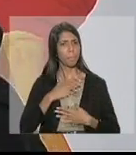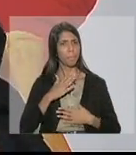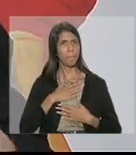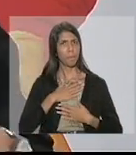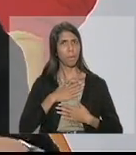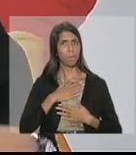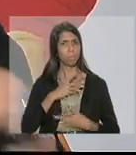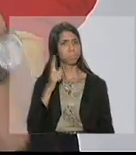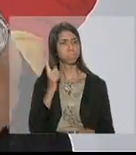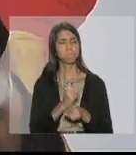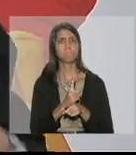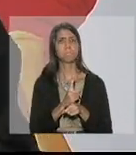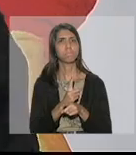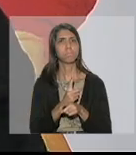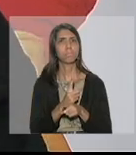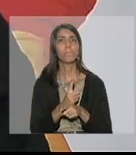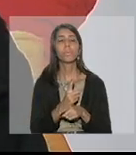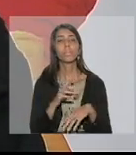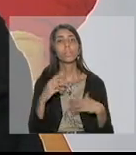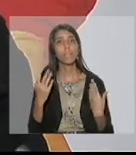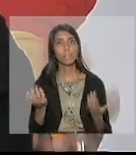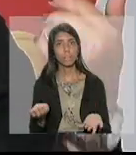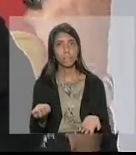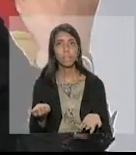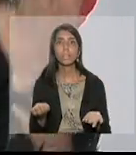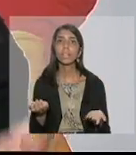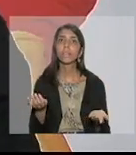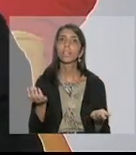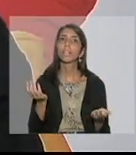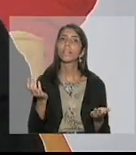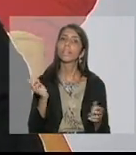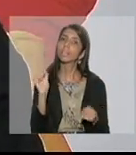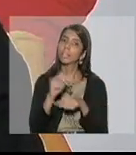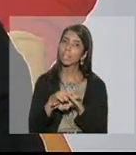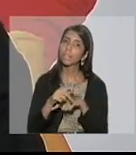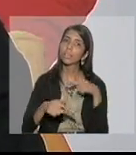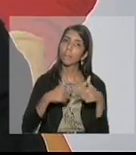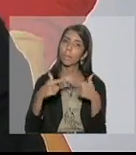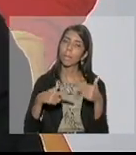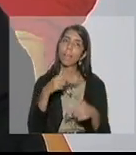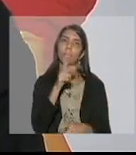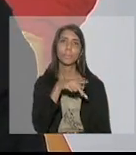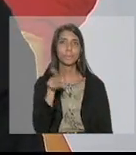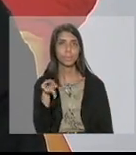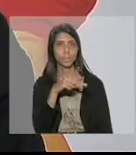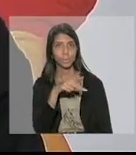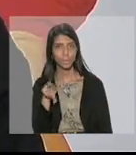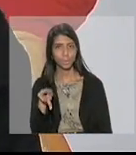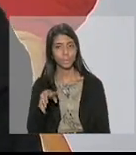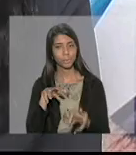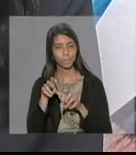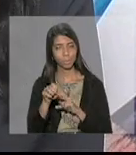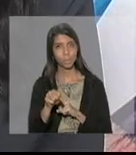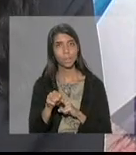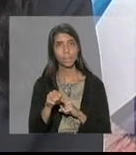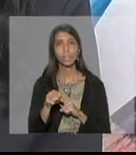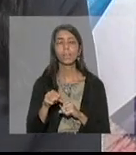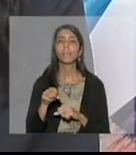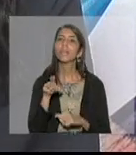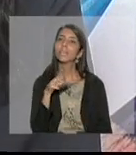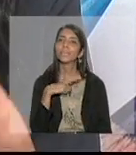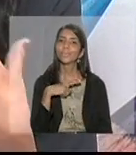luz própria, né? Meu caminho. E aí eu entrei no magistério e aí... Quer dizer, você